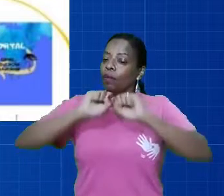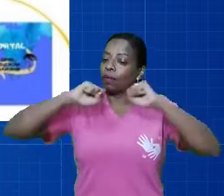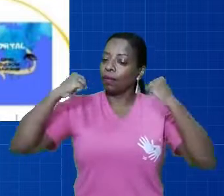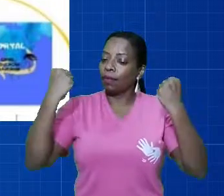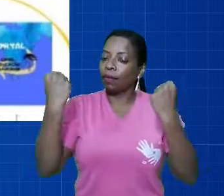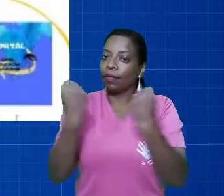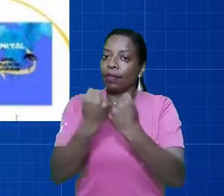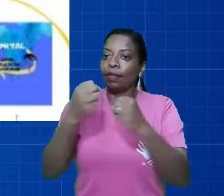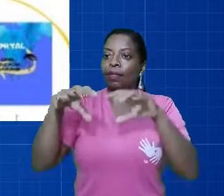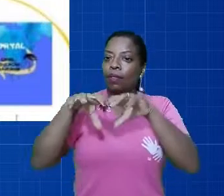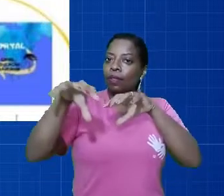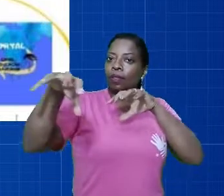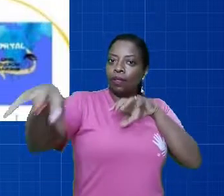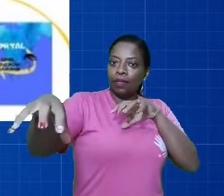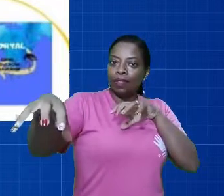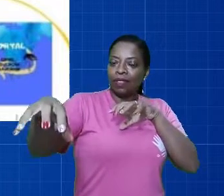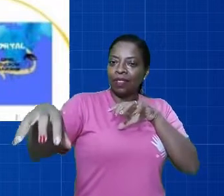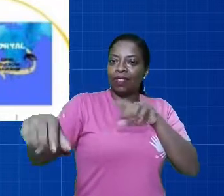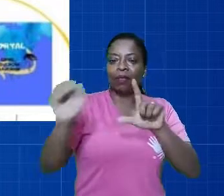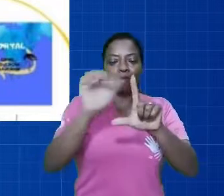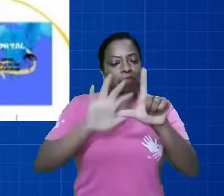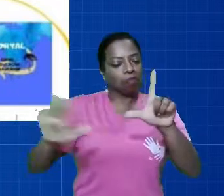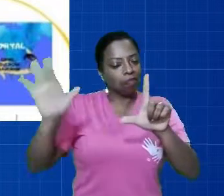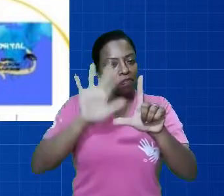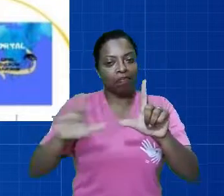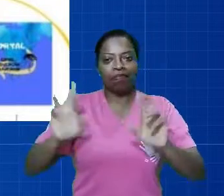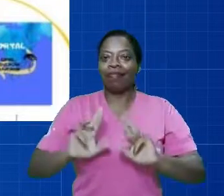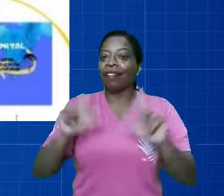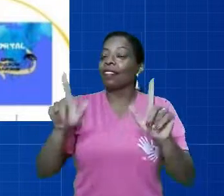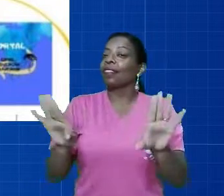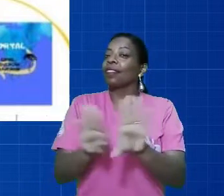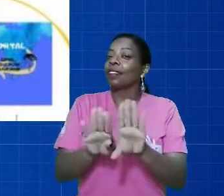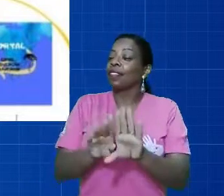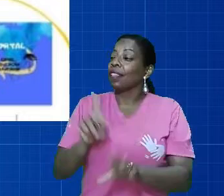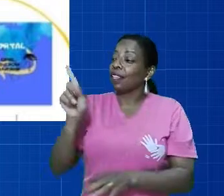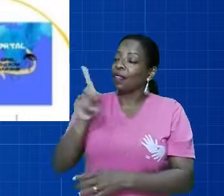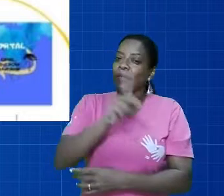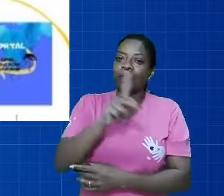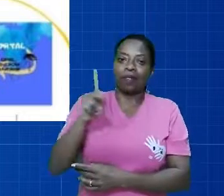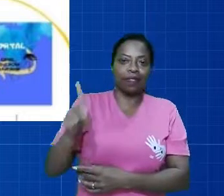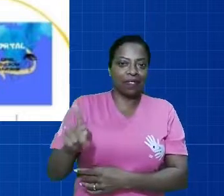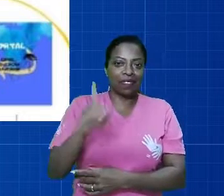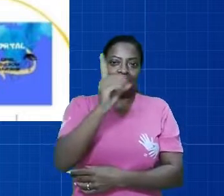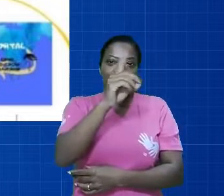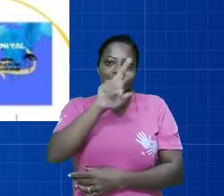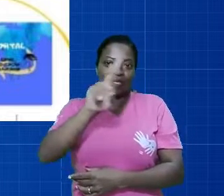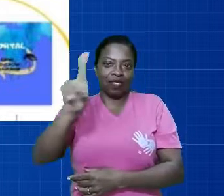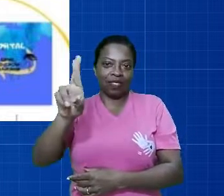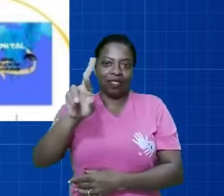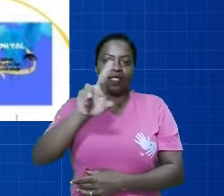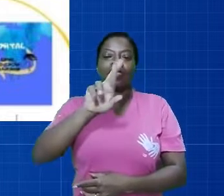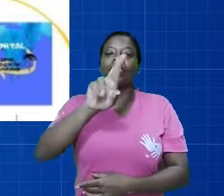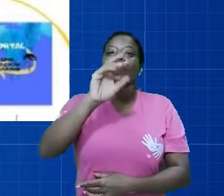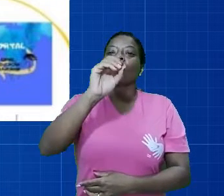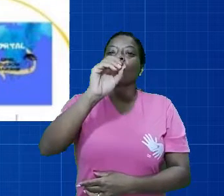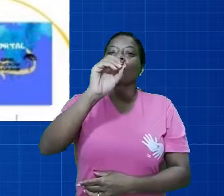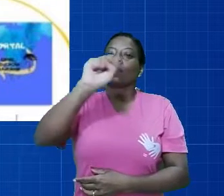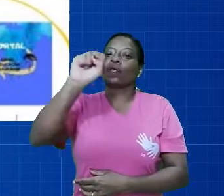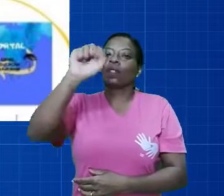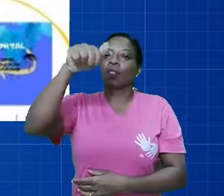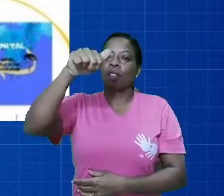com o diferencial. Além de contarmos com a presença do nosso professor Dr. Rossano Silva, da Universidade Federal do